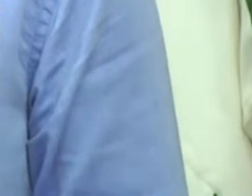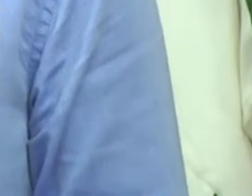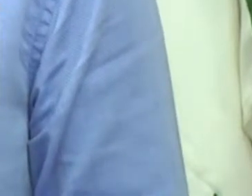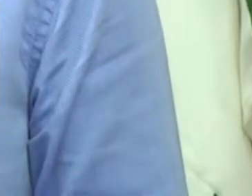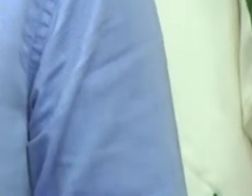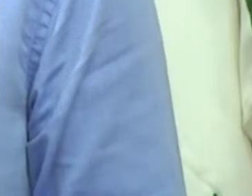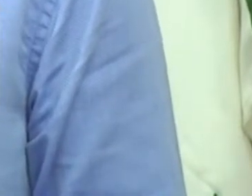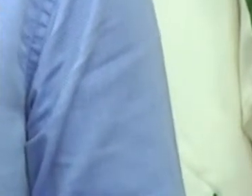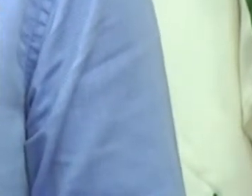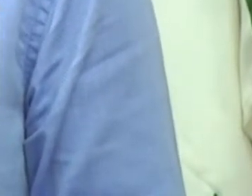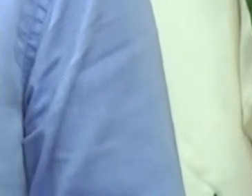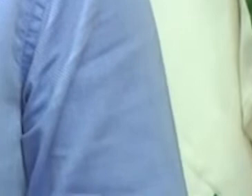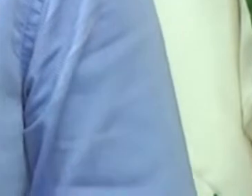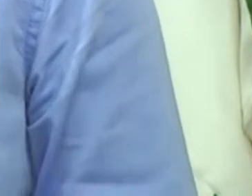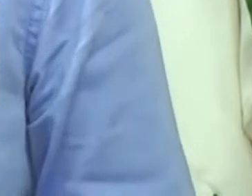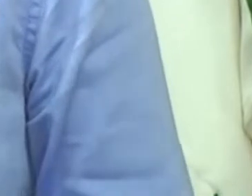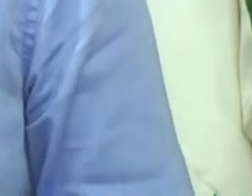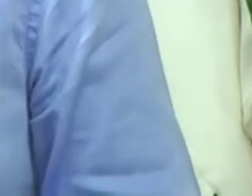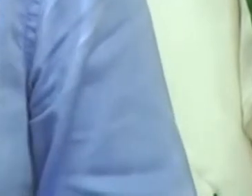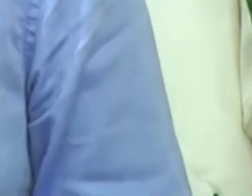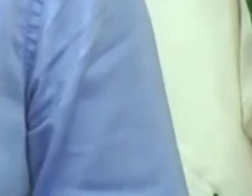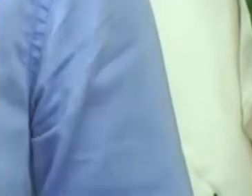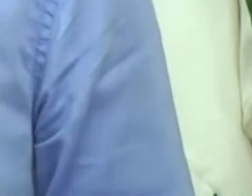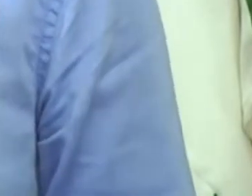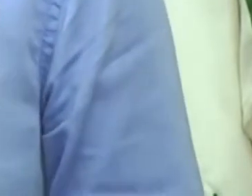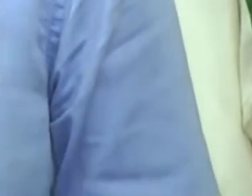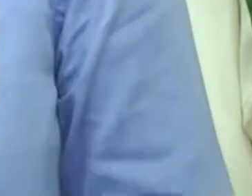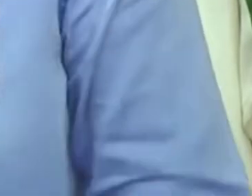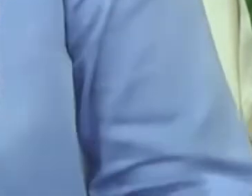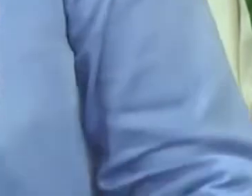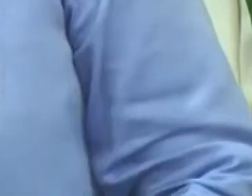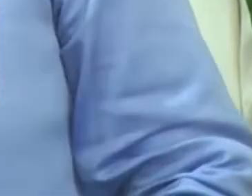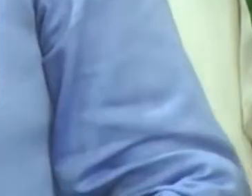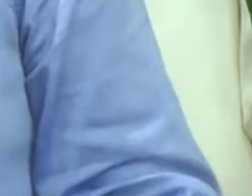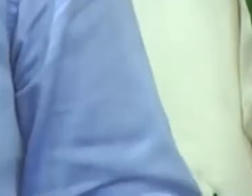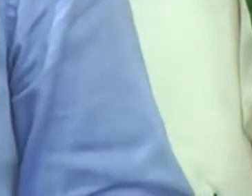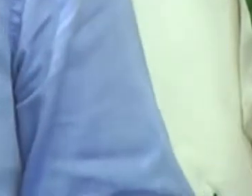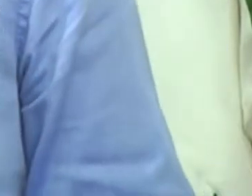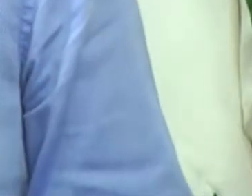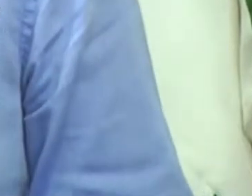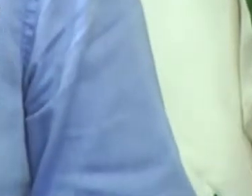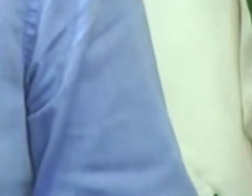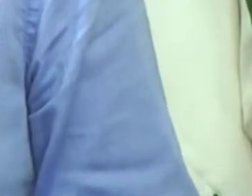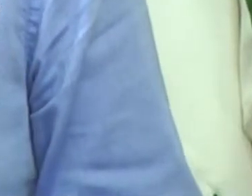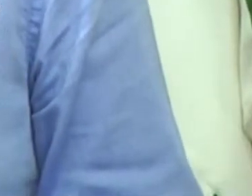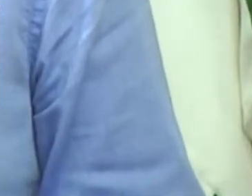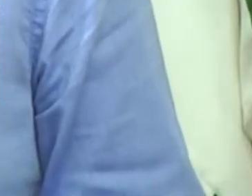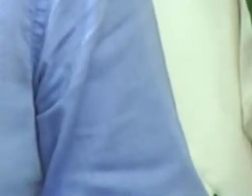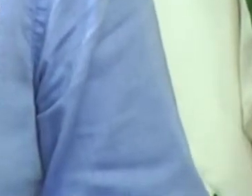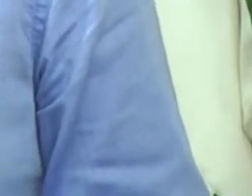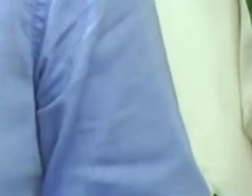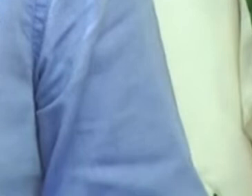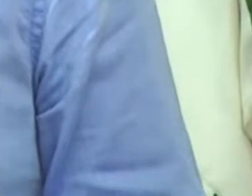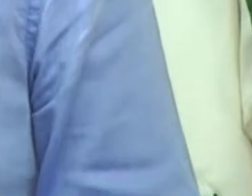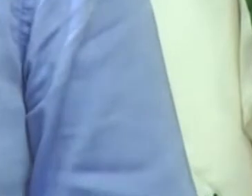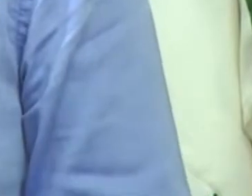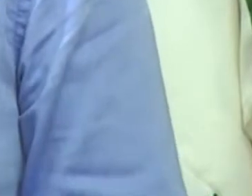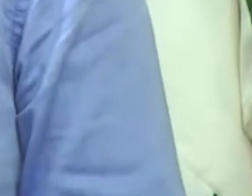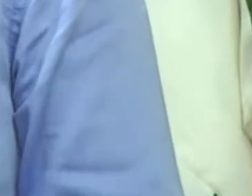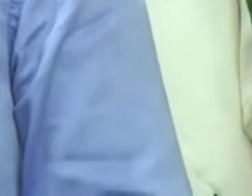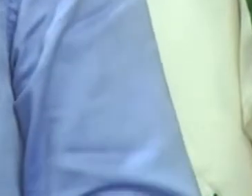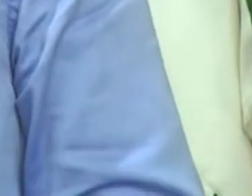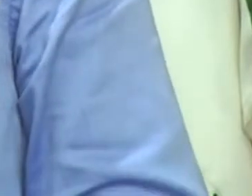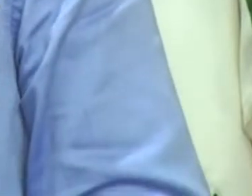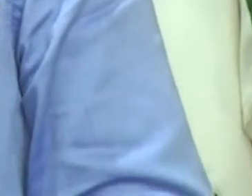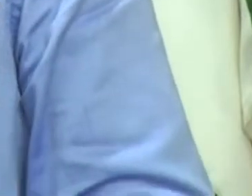Há que haver limites. E eles só serão dados pela sociedade. Então, essa